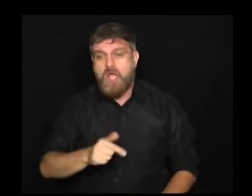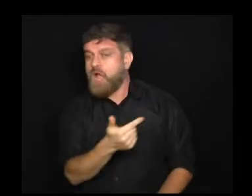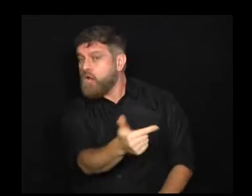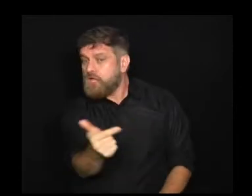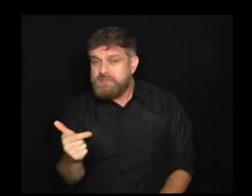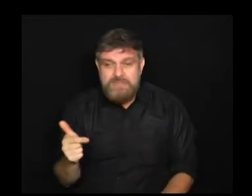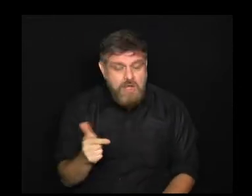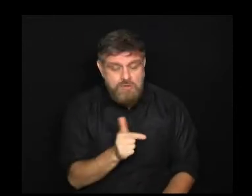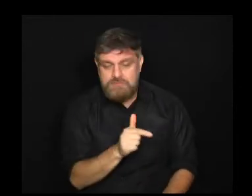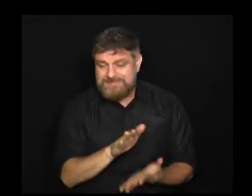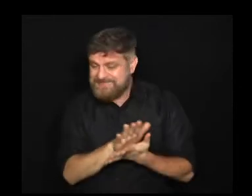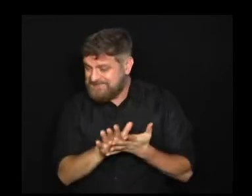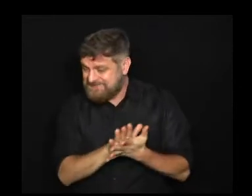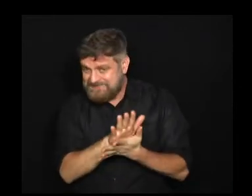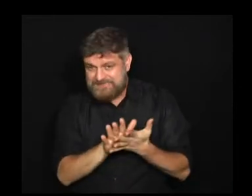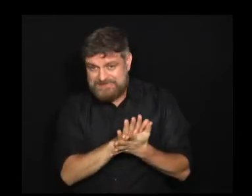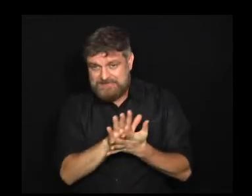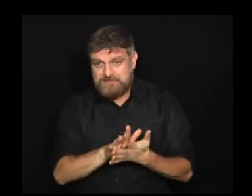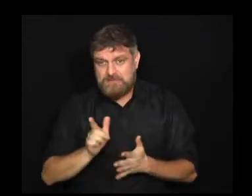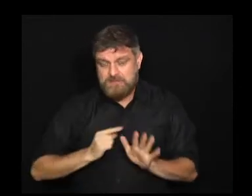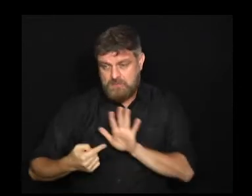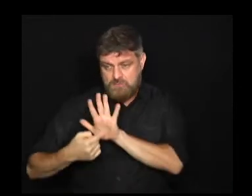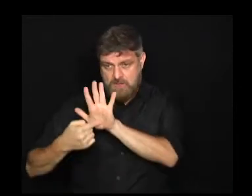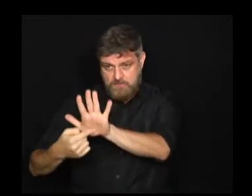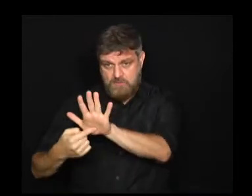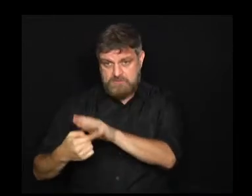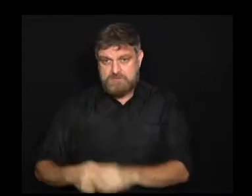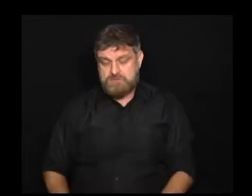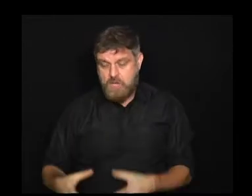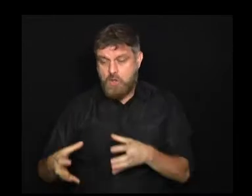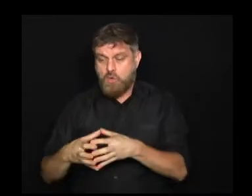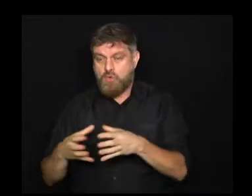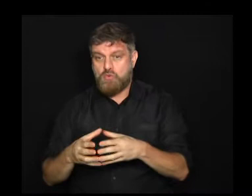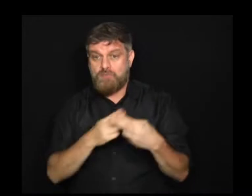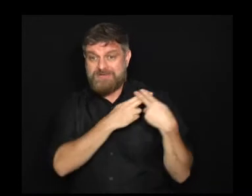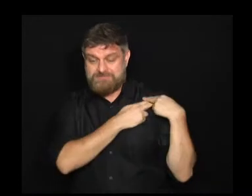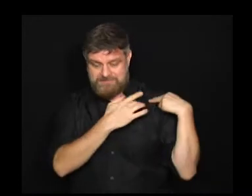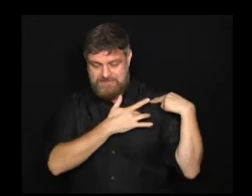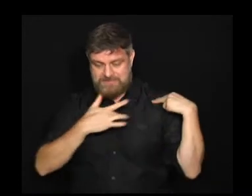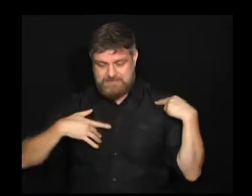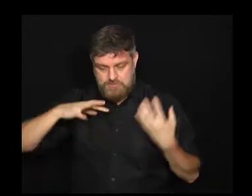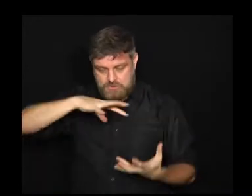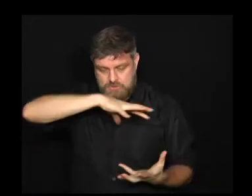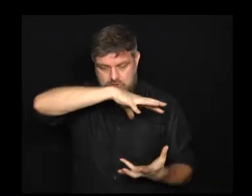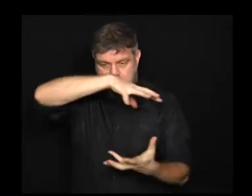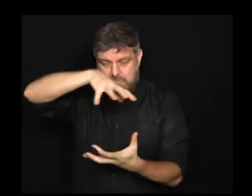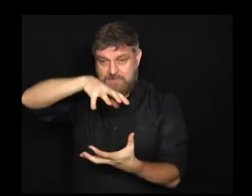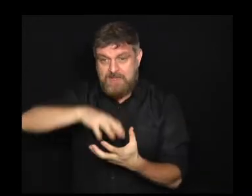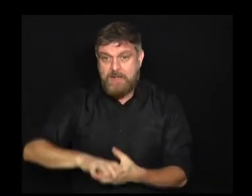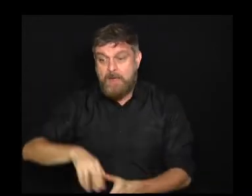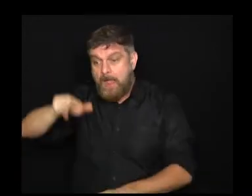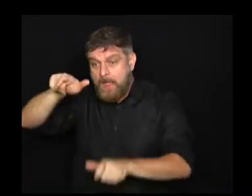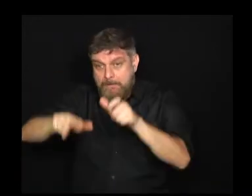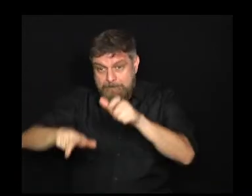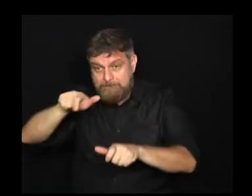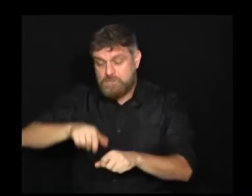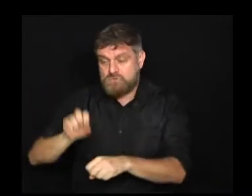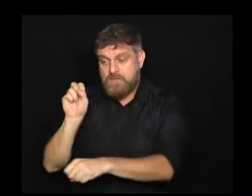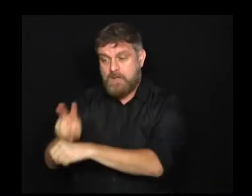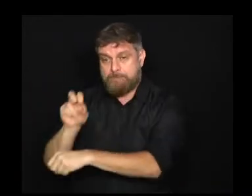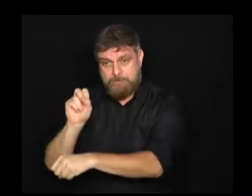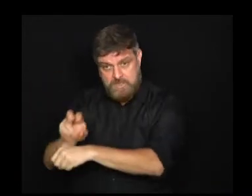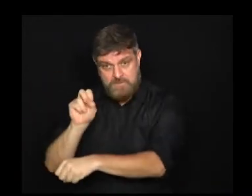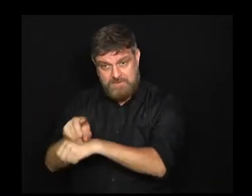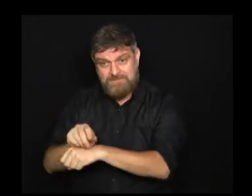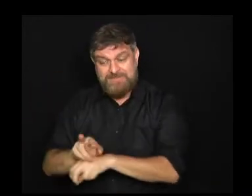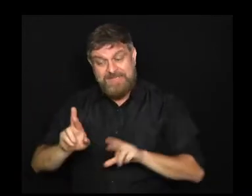outro país. Os mapas que têm sido apresentados pela Organização Mundial de Saúde são aonde tem pessoas que tiveram infecção, é bem